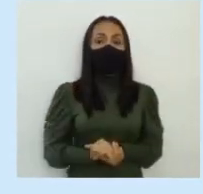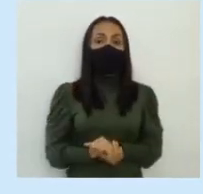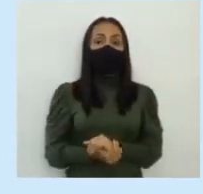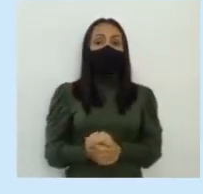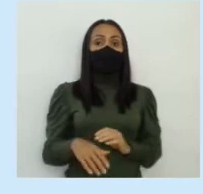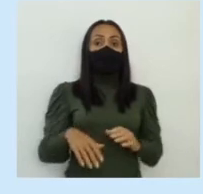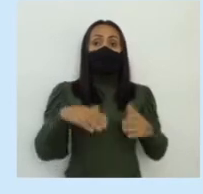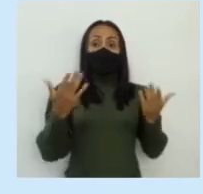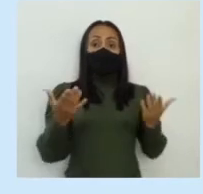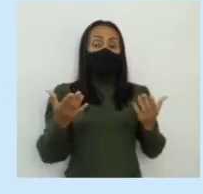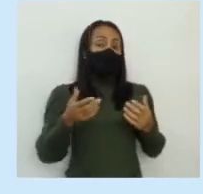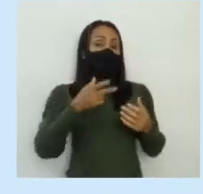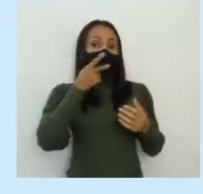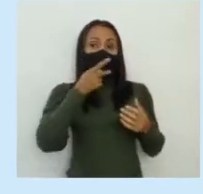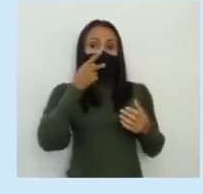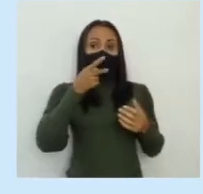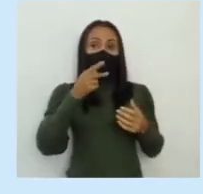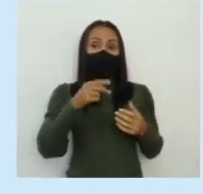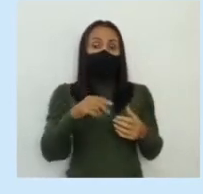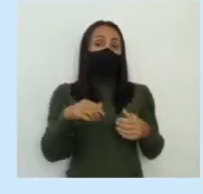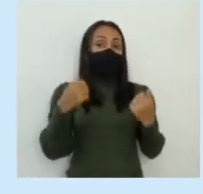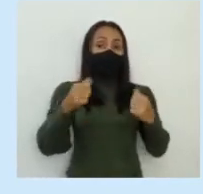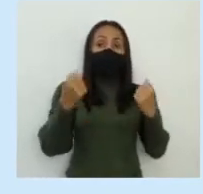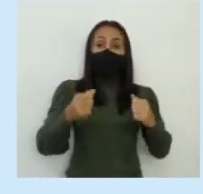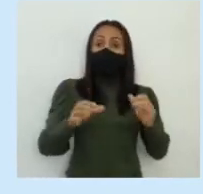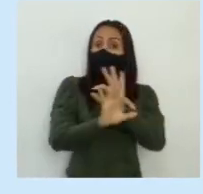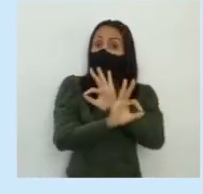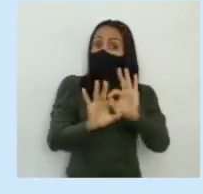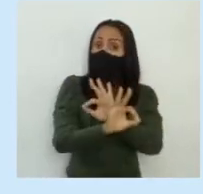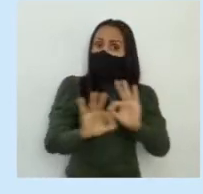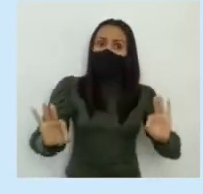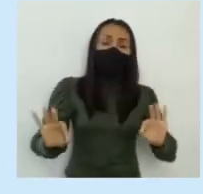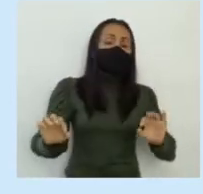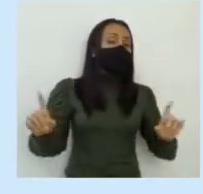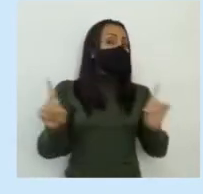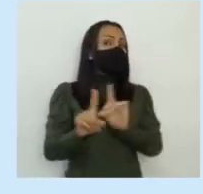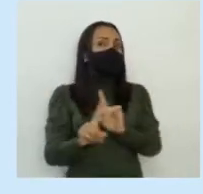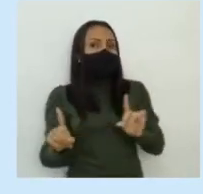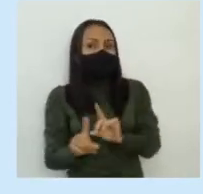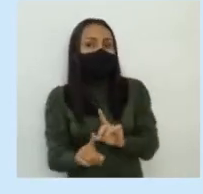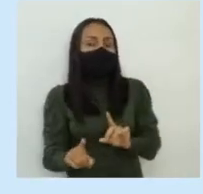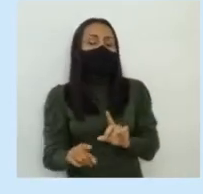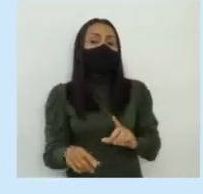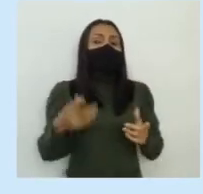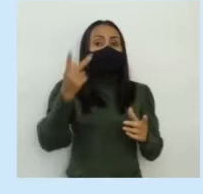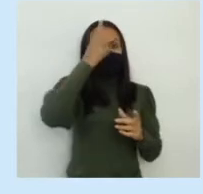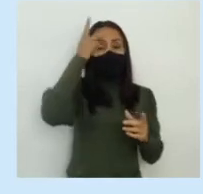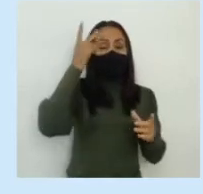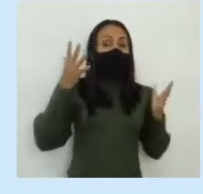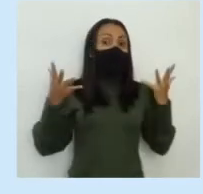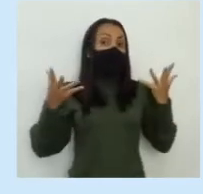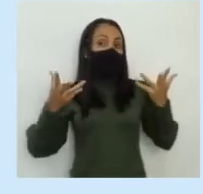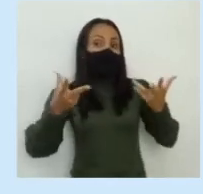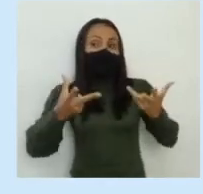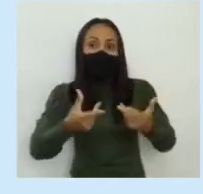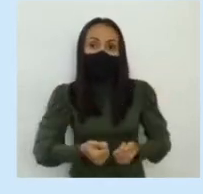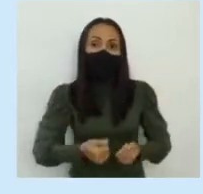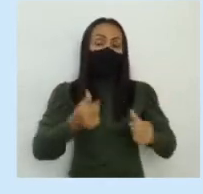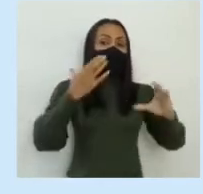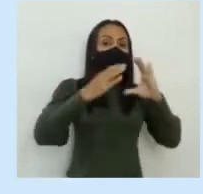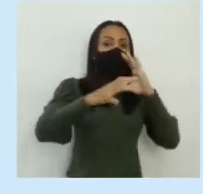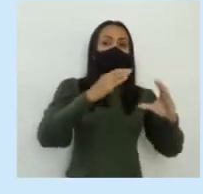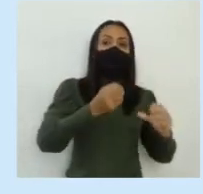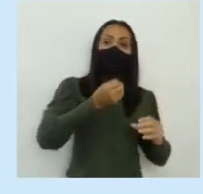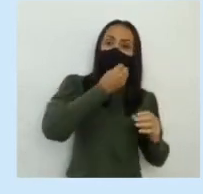eu não estou dizendo que temos que ser perfeitos, que a gente precisa ser uma pessoa maravilhosa para poder se comunicar bem,